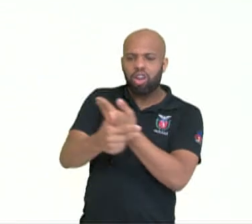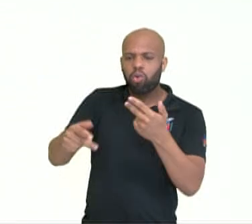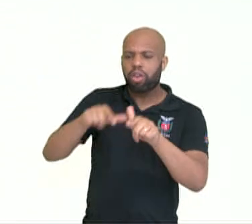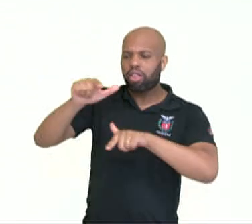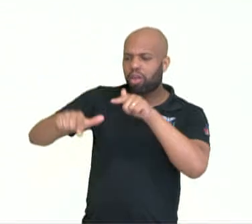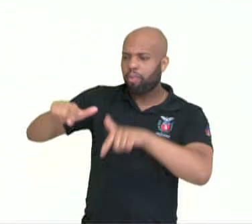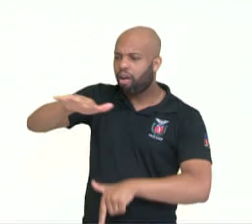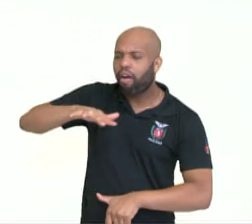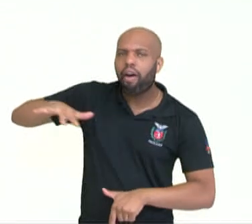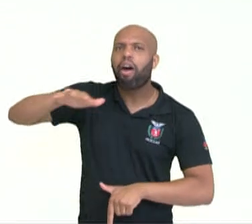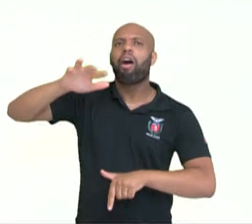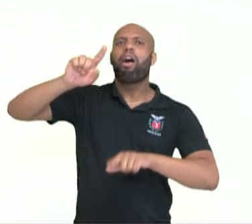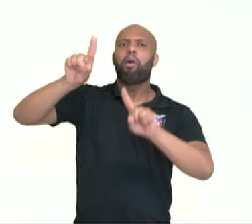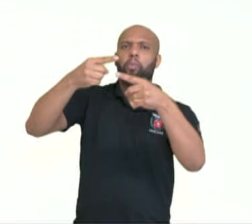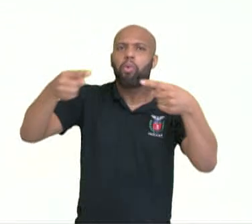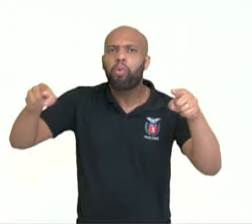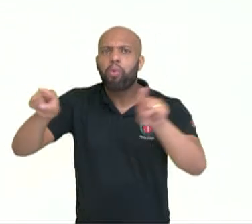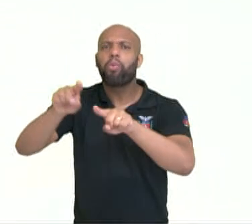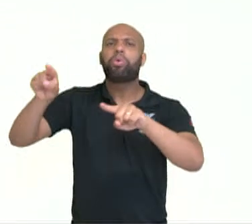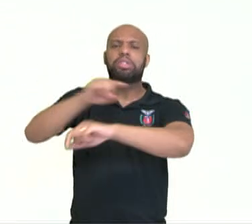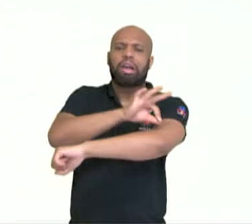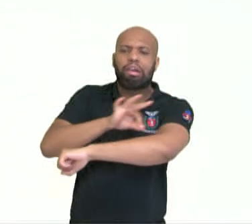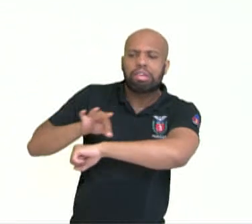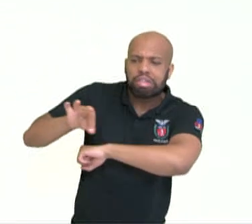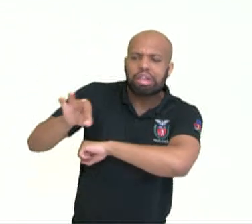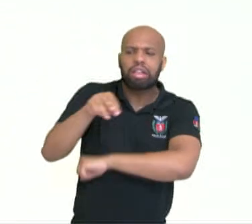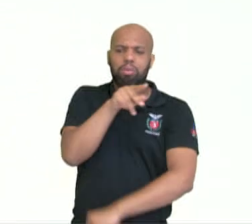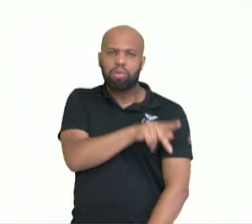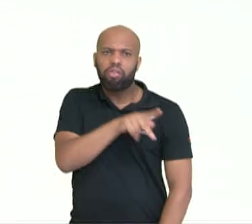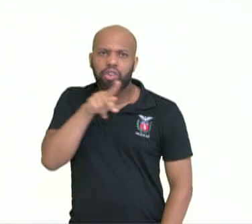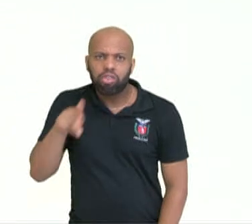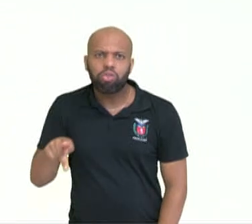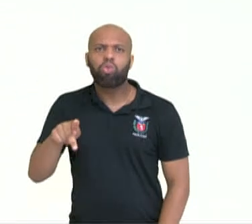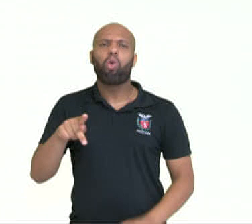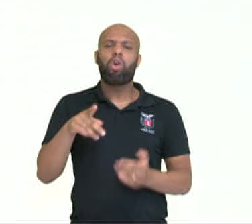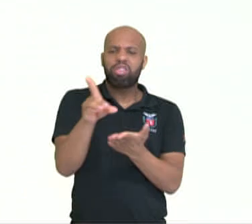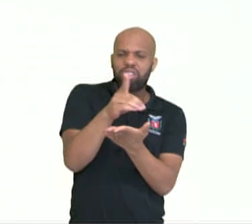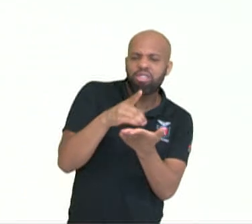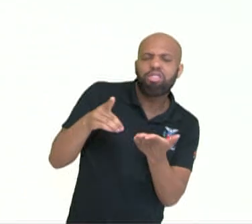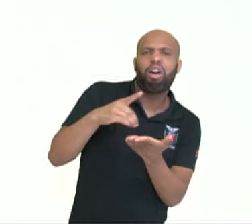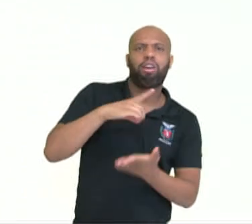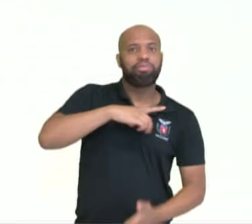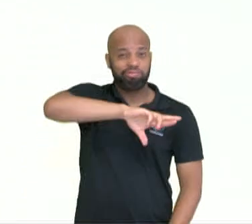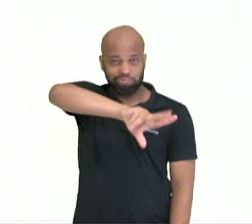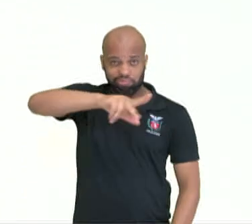músico, escultor, pintor, designer, arquiteto, professor, pintor, deixa para lá.